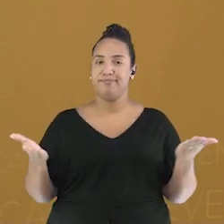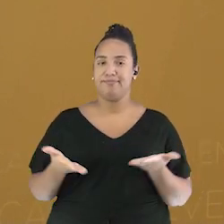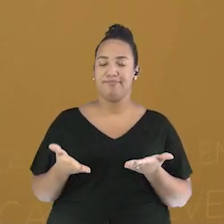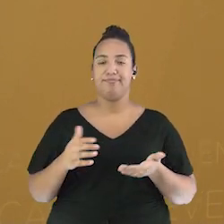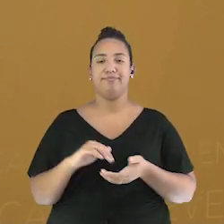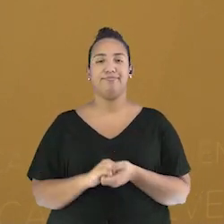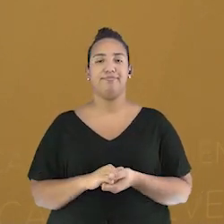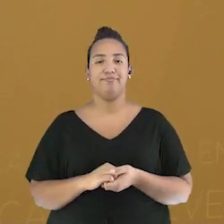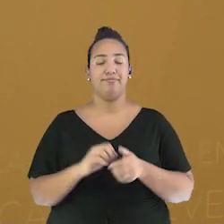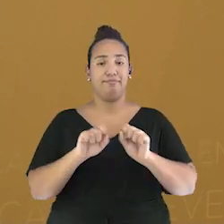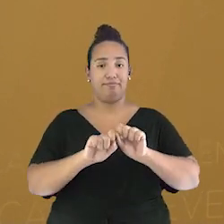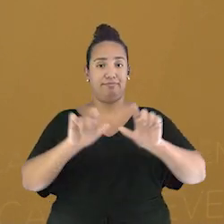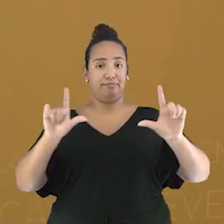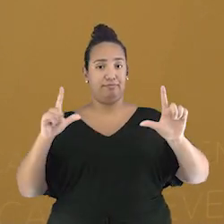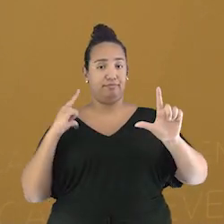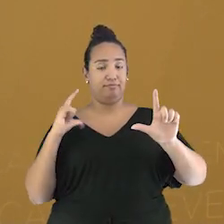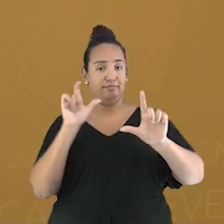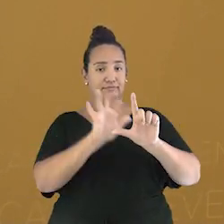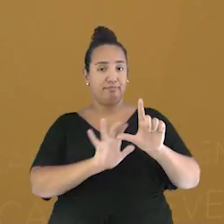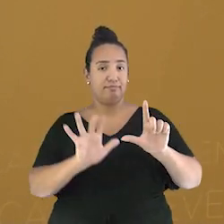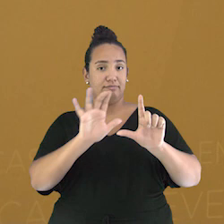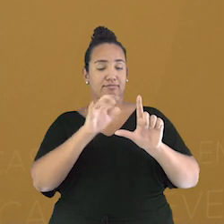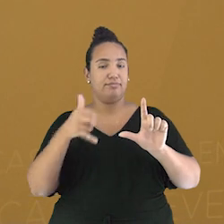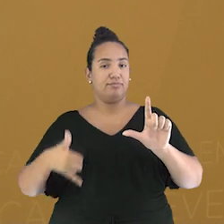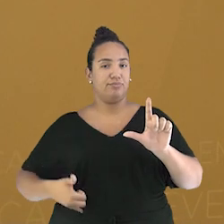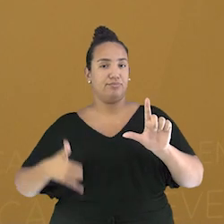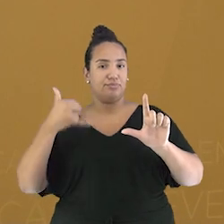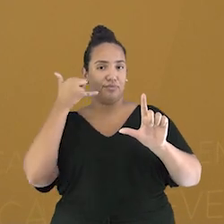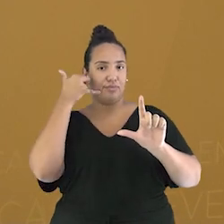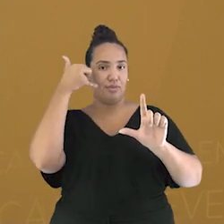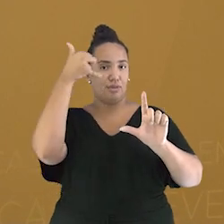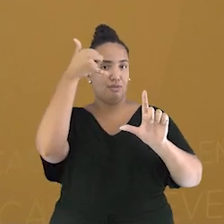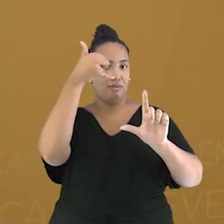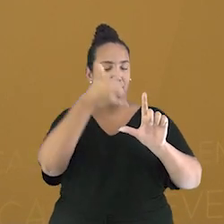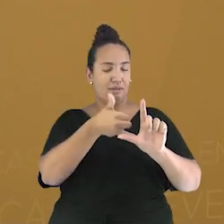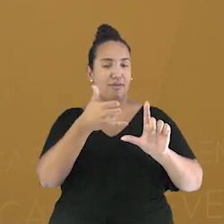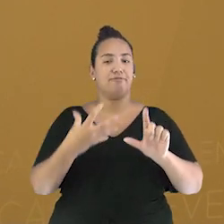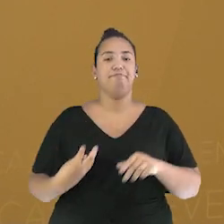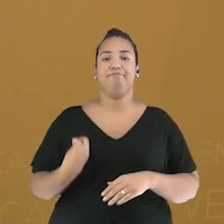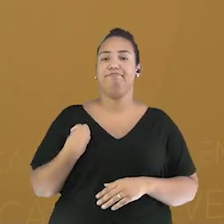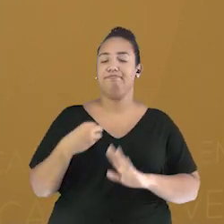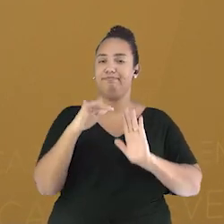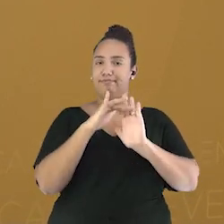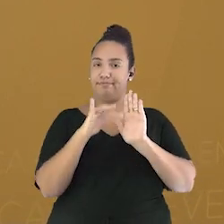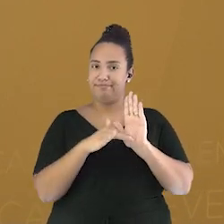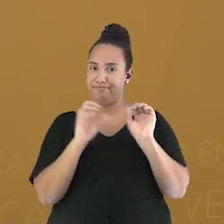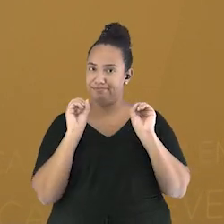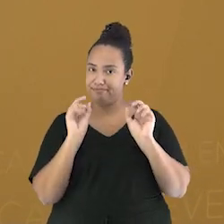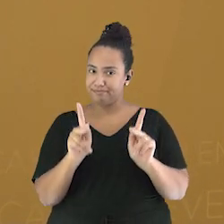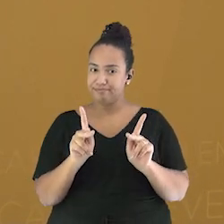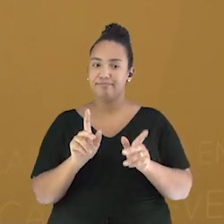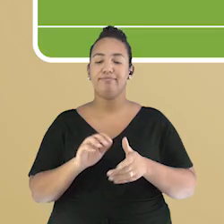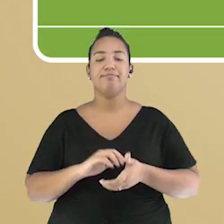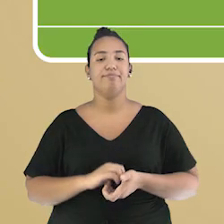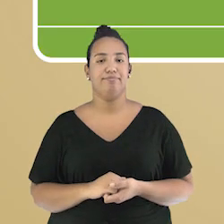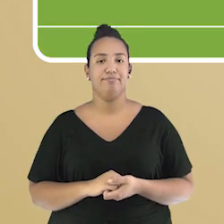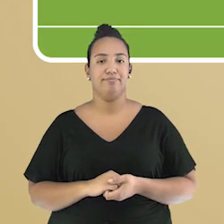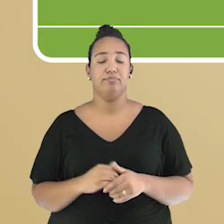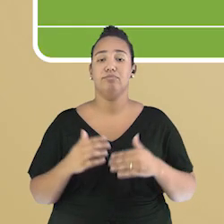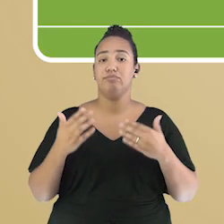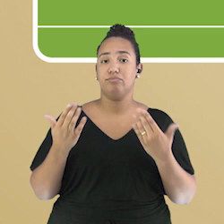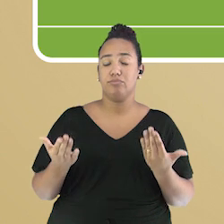na tela tem um QR Code, então é só apontar a câmera do seu celular e marcar a sua presença.